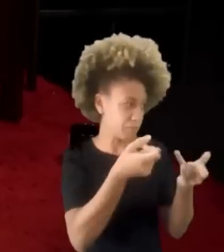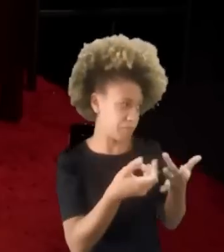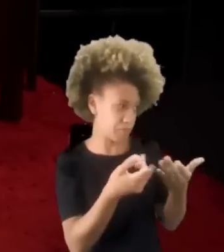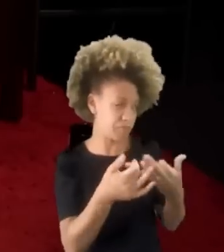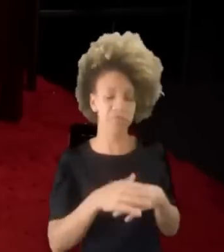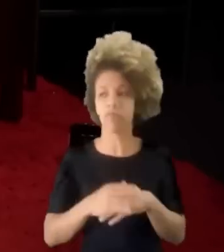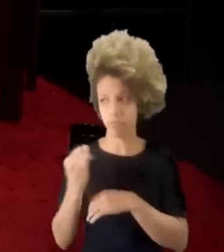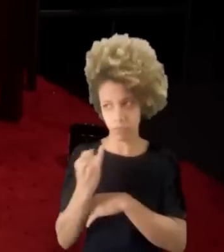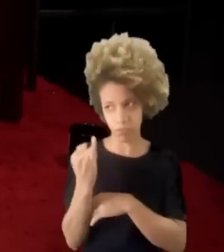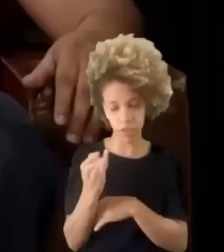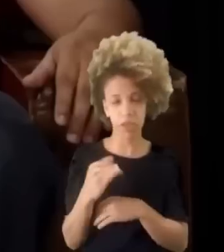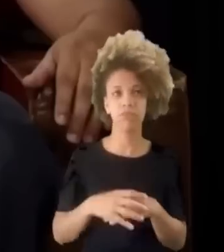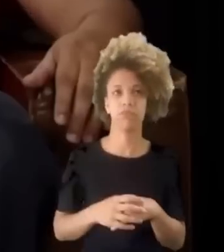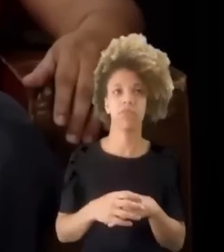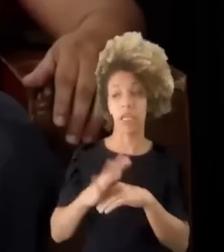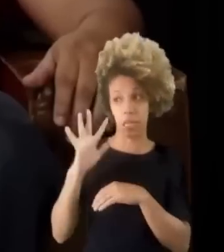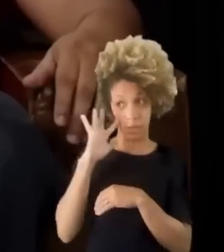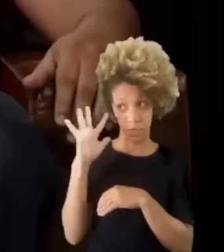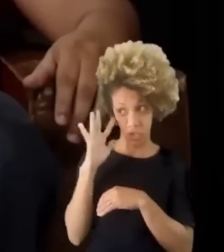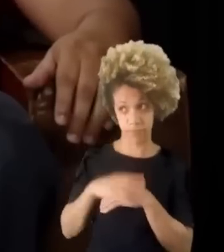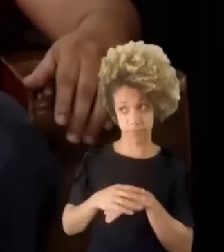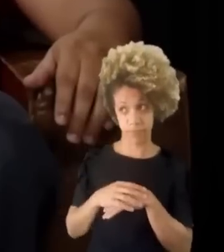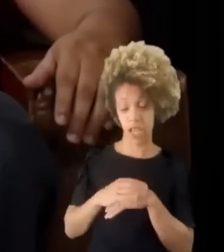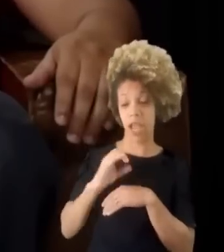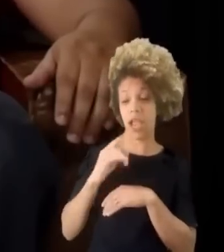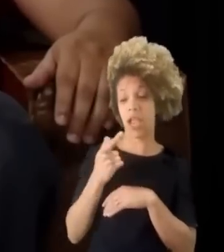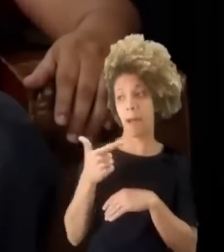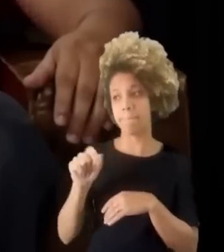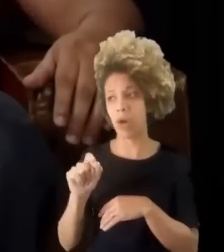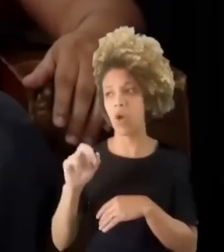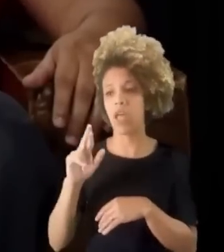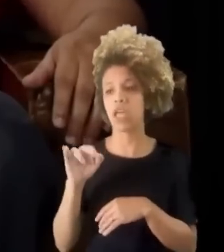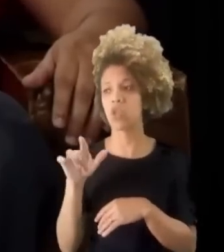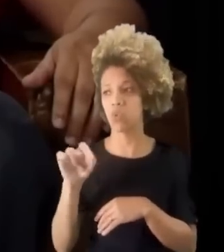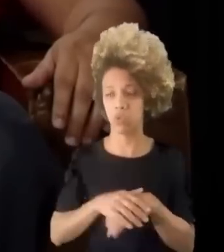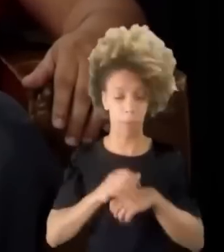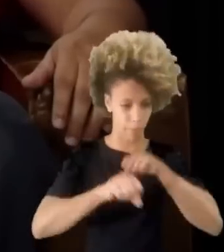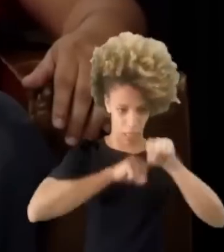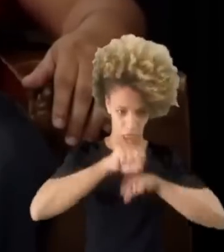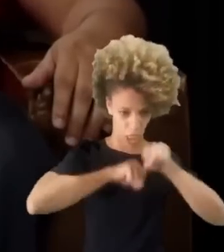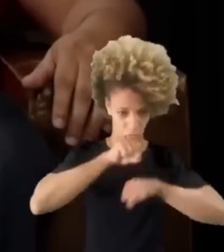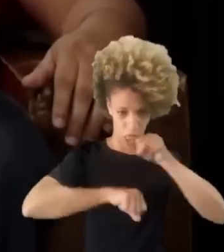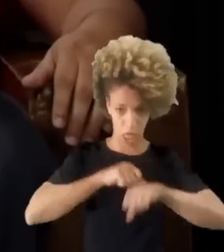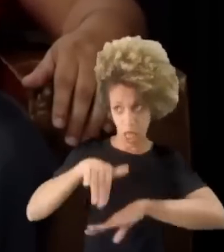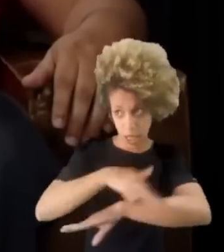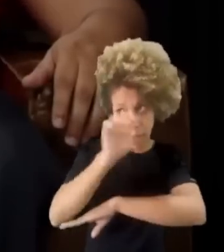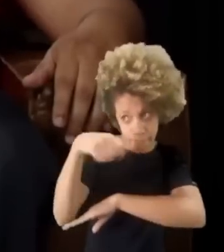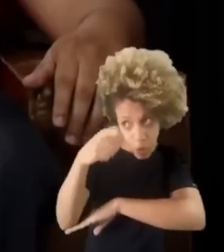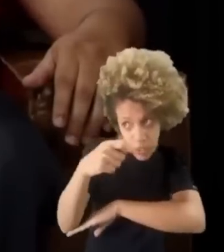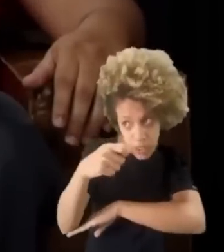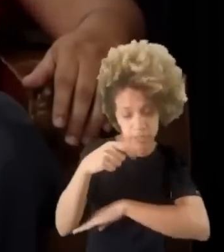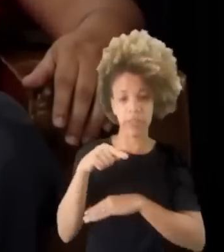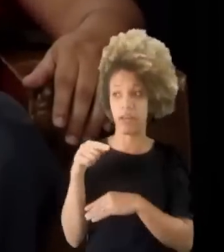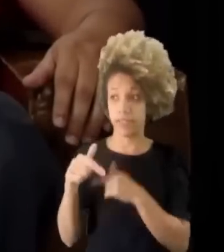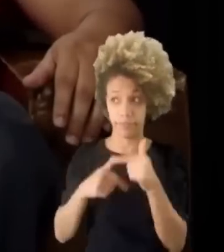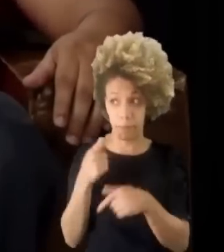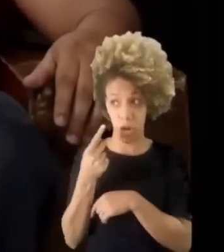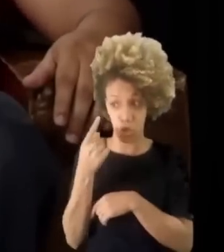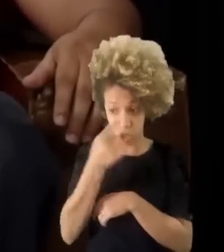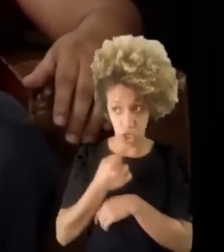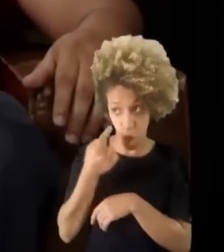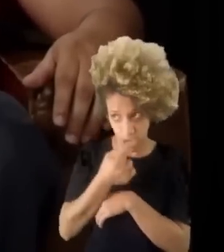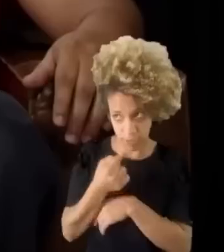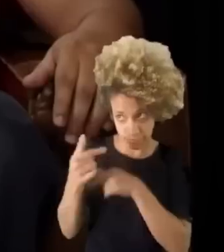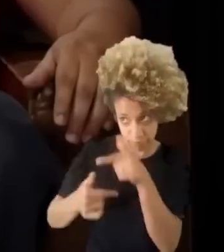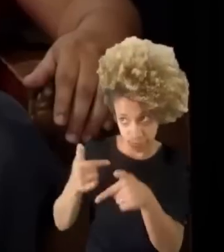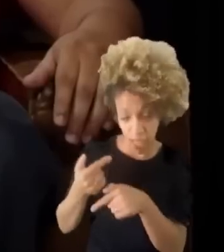aí um barato que eu acho importante você imagina o moleque do Capão Redondo ele percorre 30 km pedalando até a Paulista certo ali trabalha 12 horas por